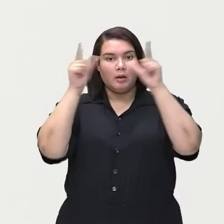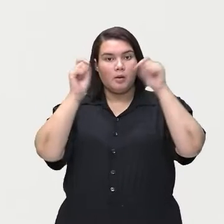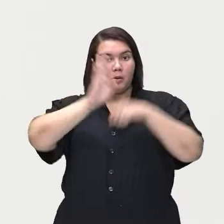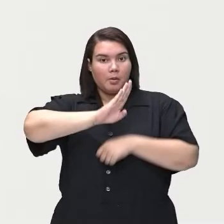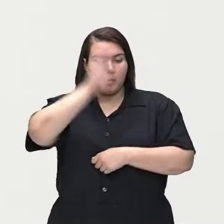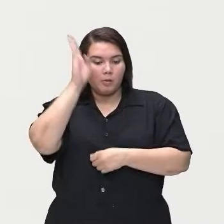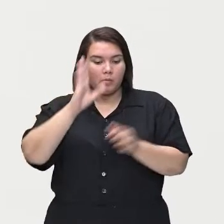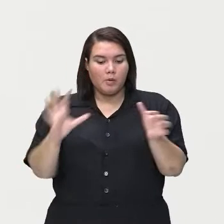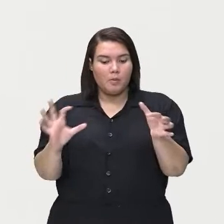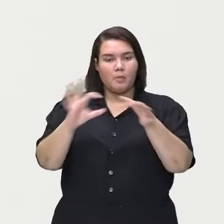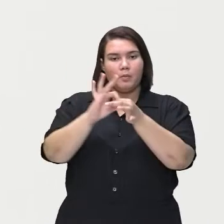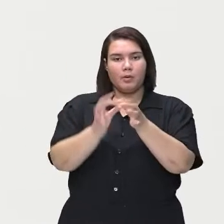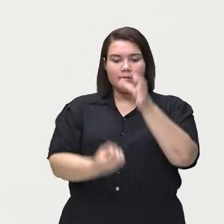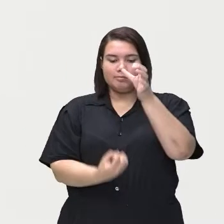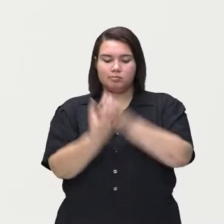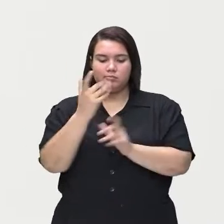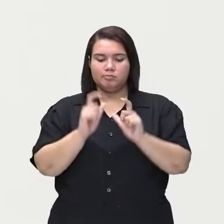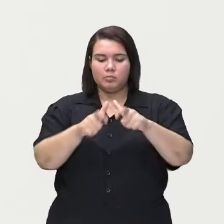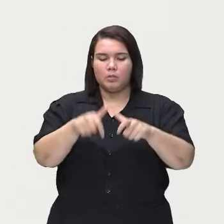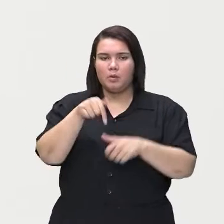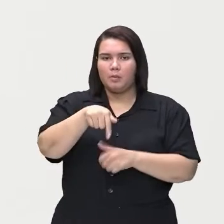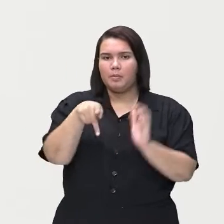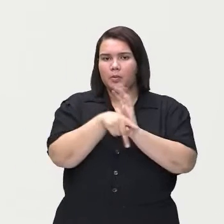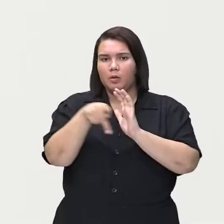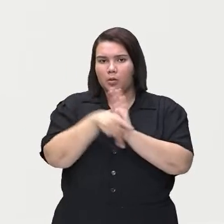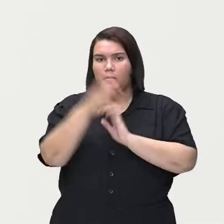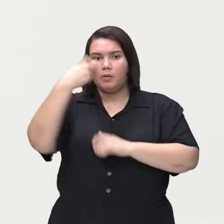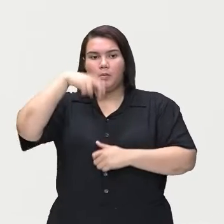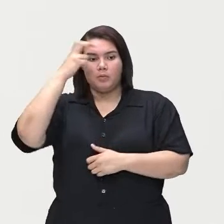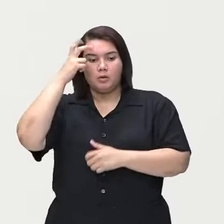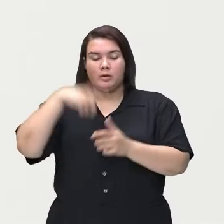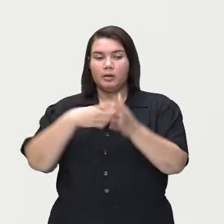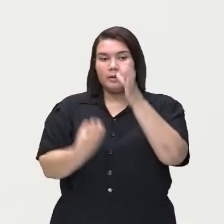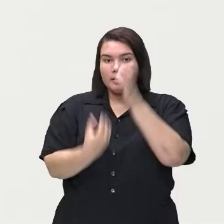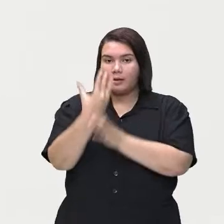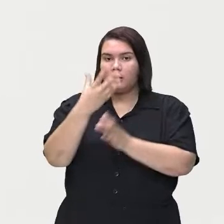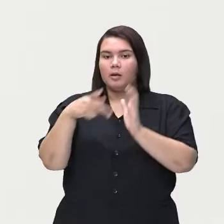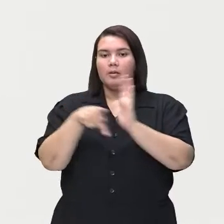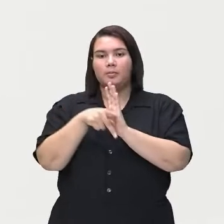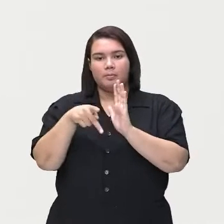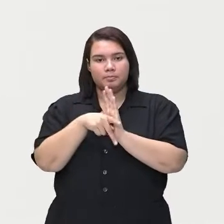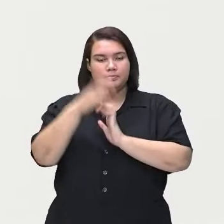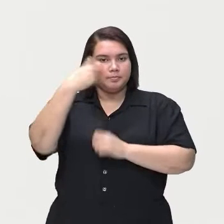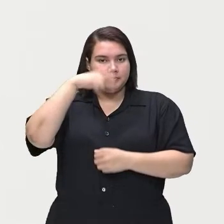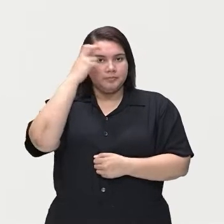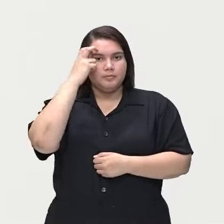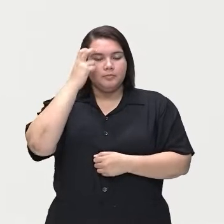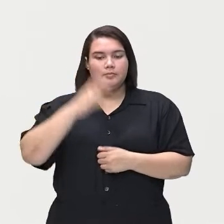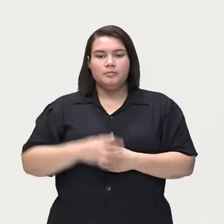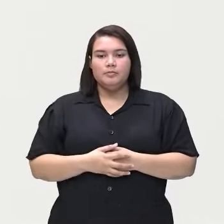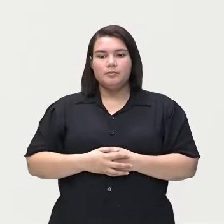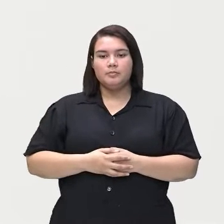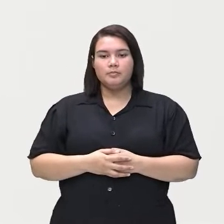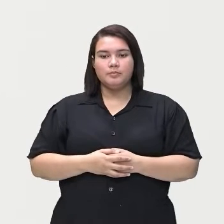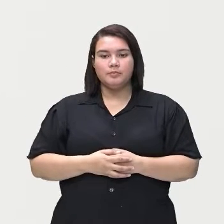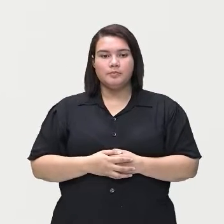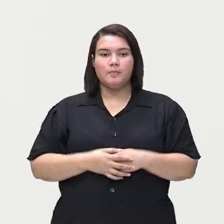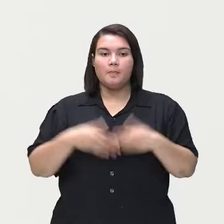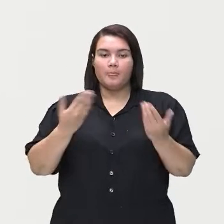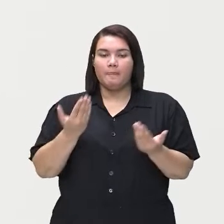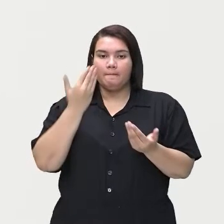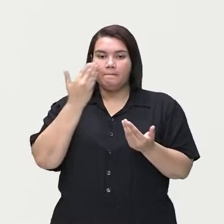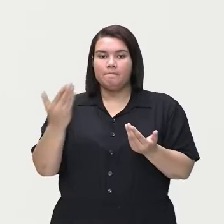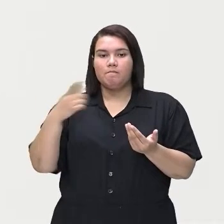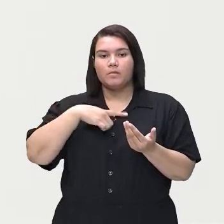partir da junção das duas culturas, que dá origem aí à cultura grego-romana. Ela sim iria